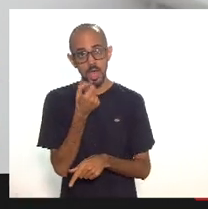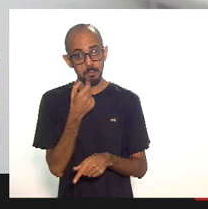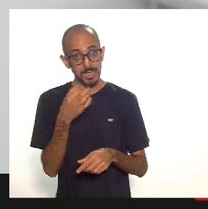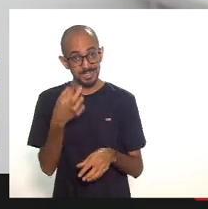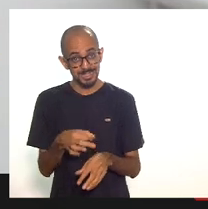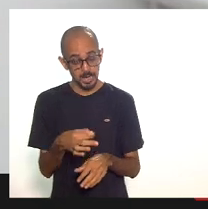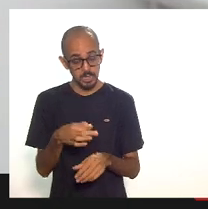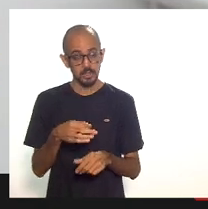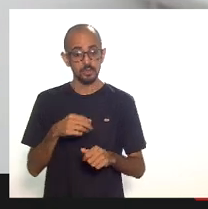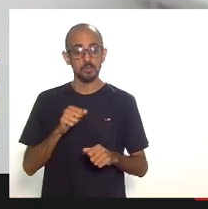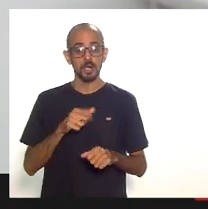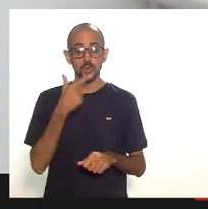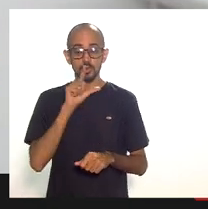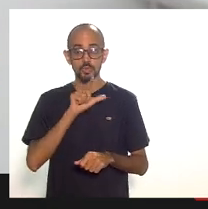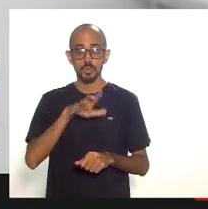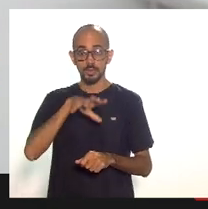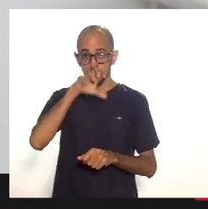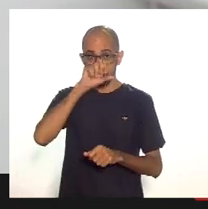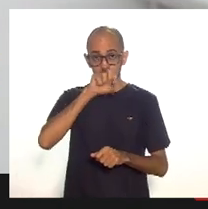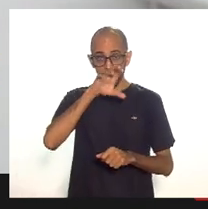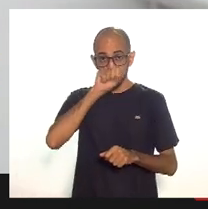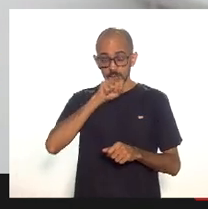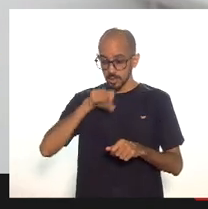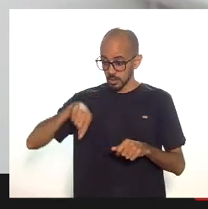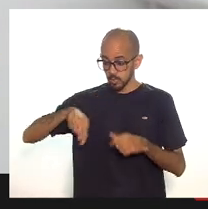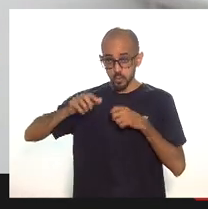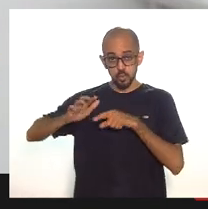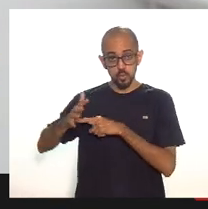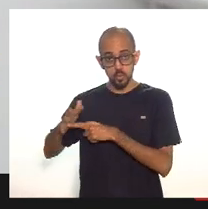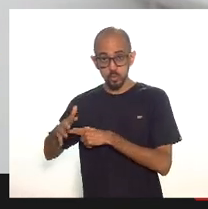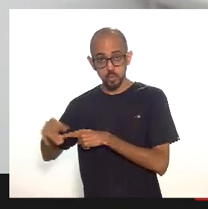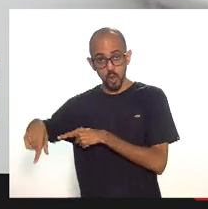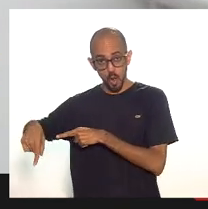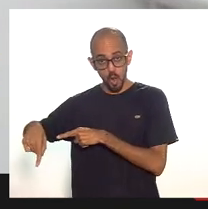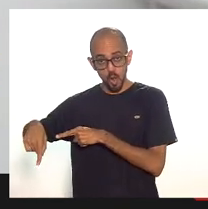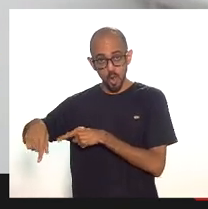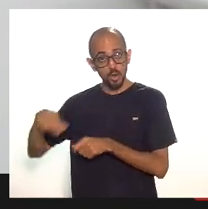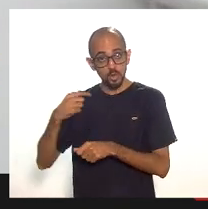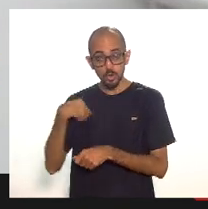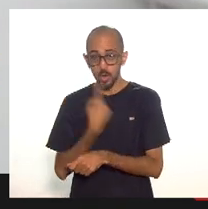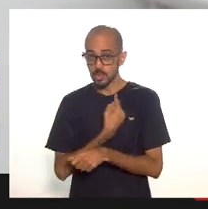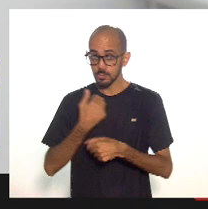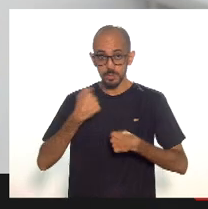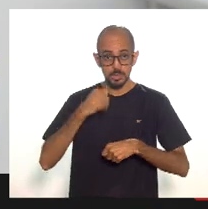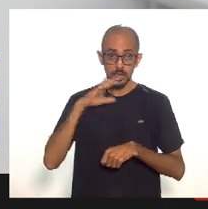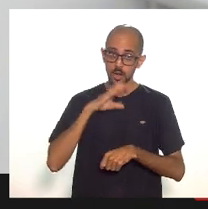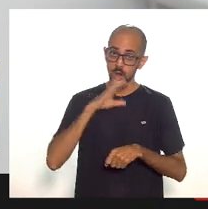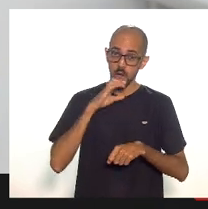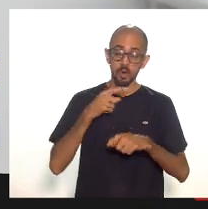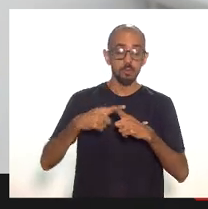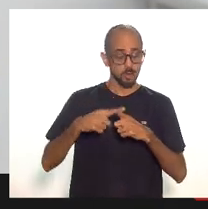a respiração artificial, para essas pessoas não dá tempo. A gente tem que correr para que mais pessoas não